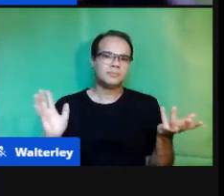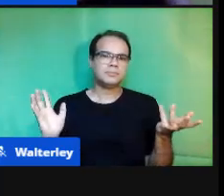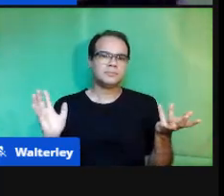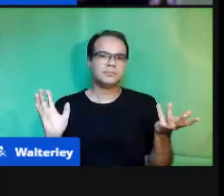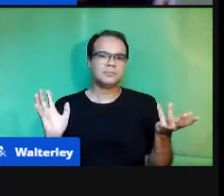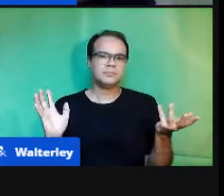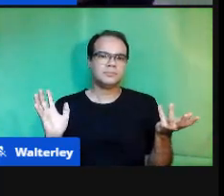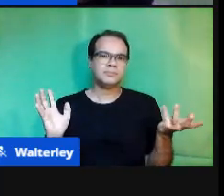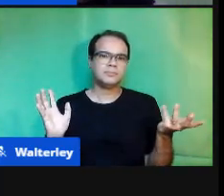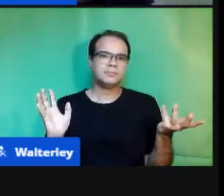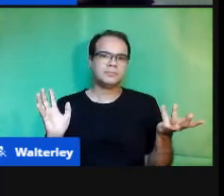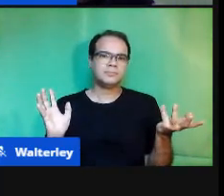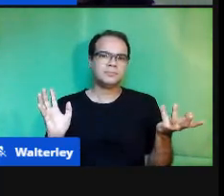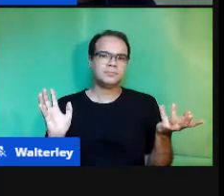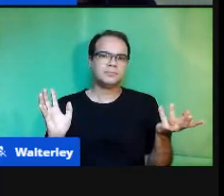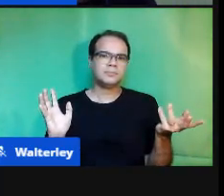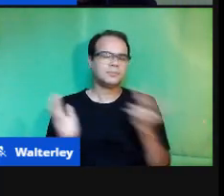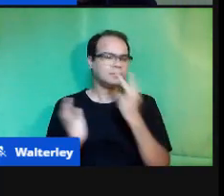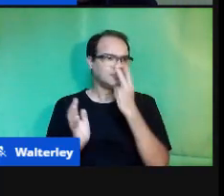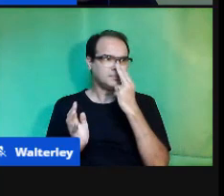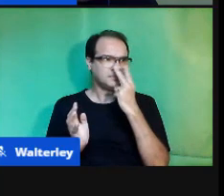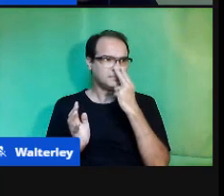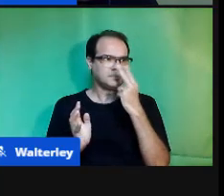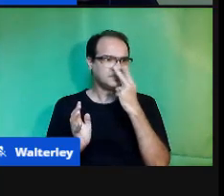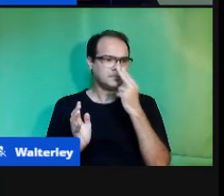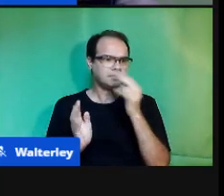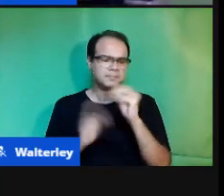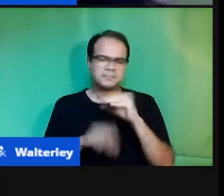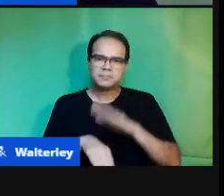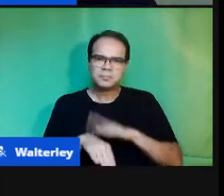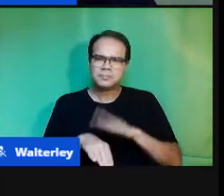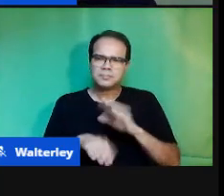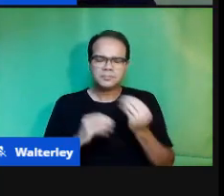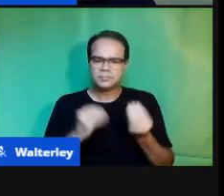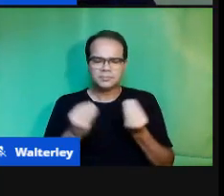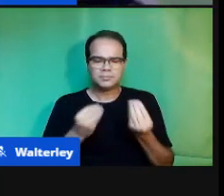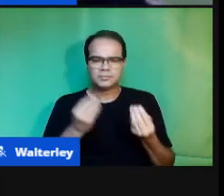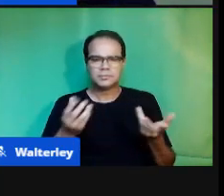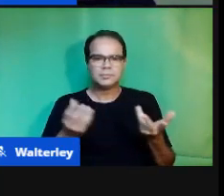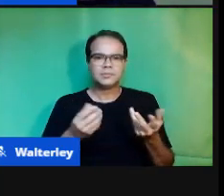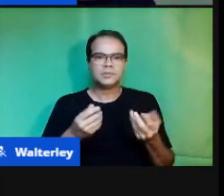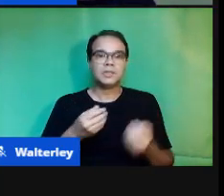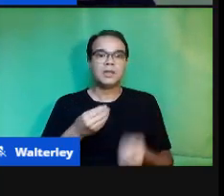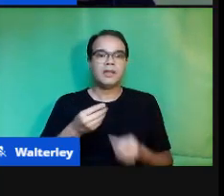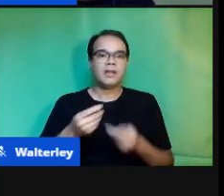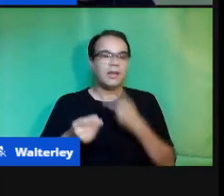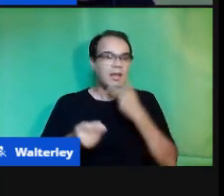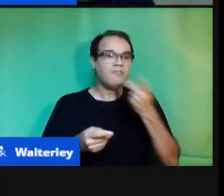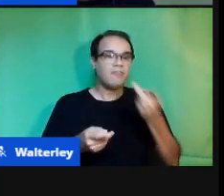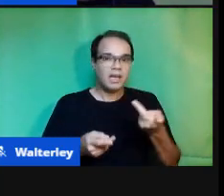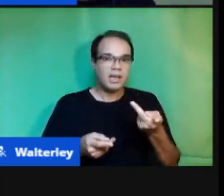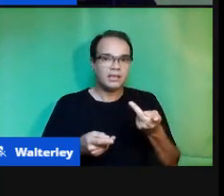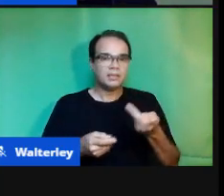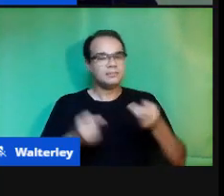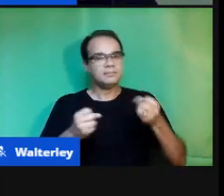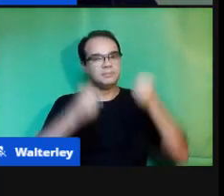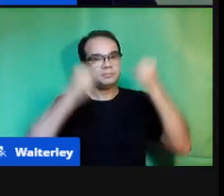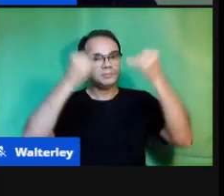de uma forma mais protagonista. Ele participa como narrador, como personagem da